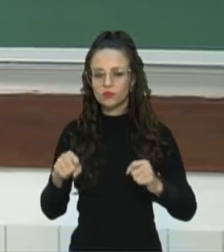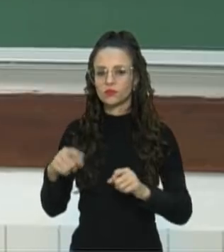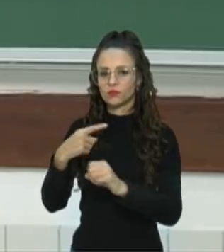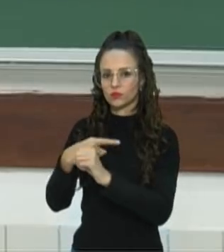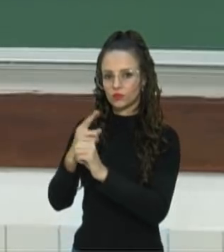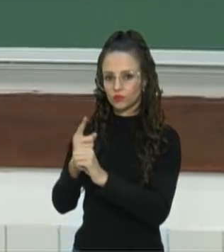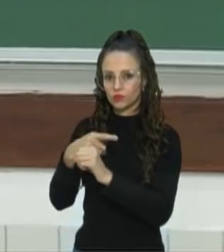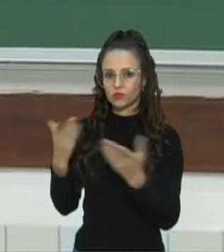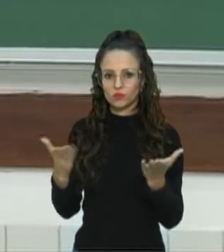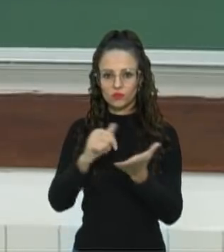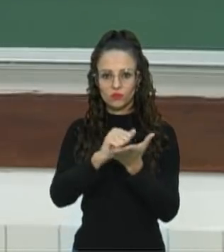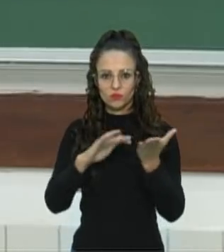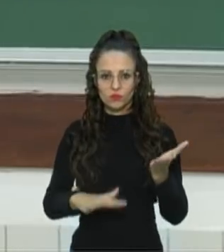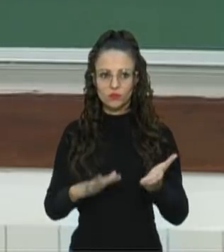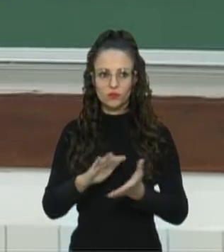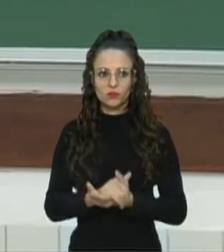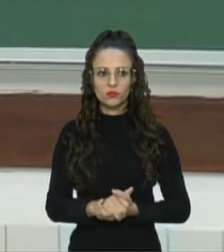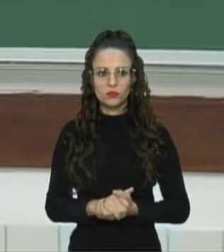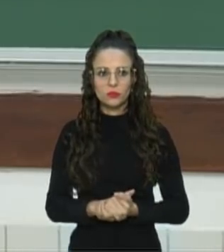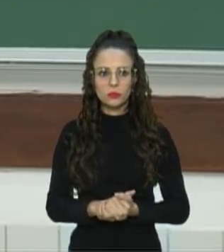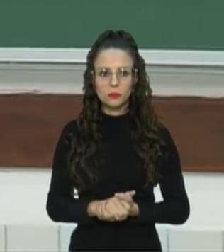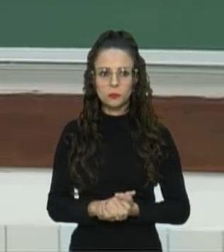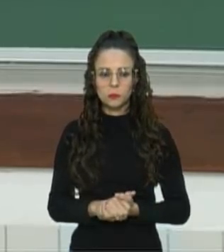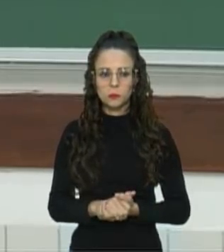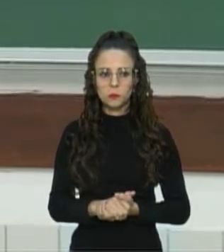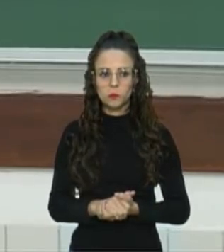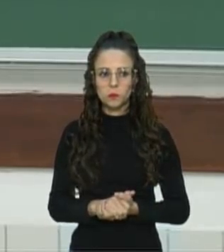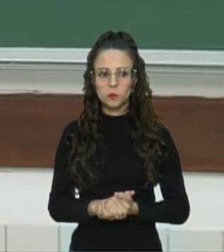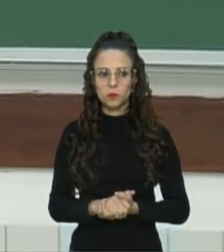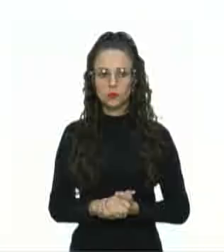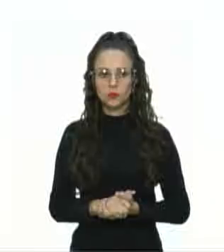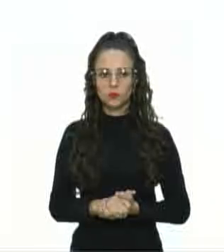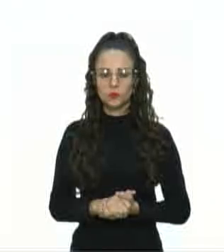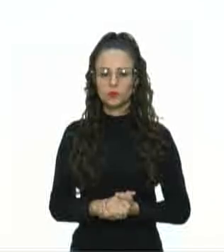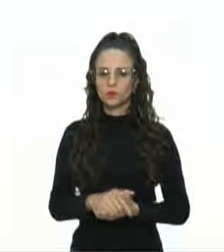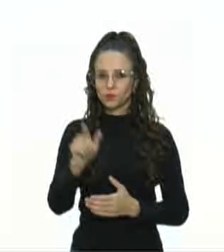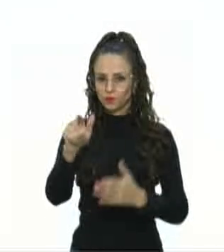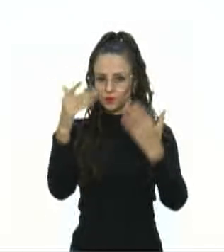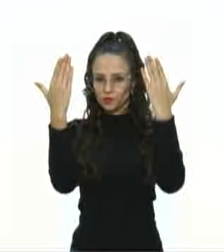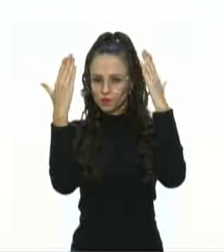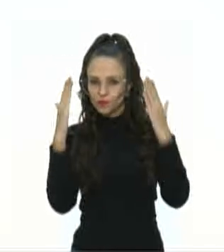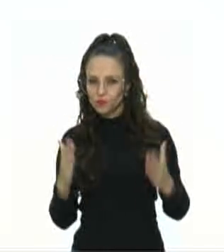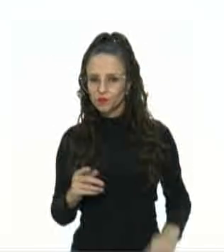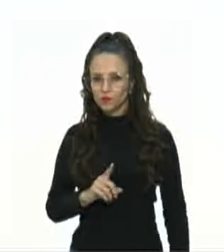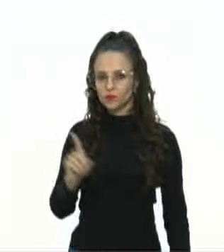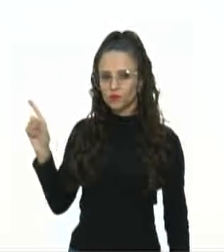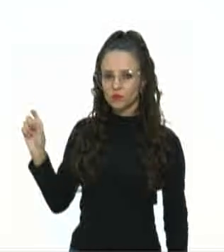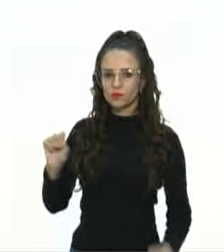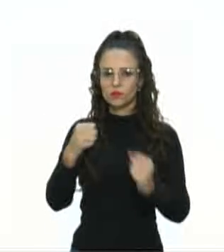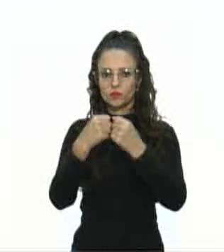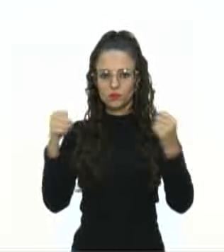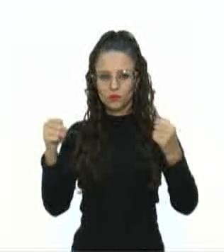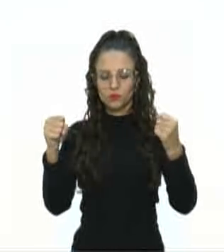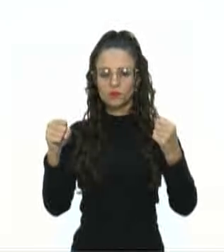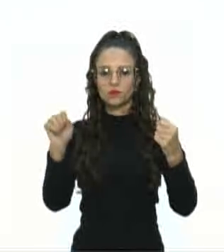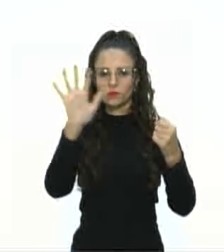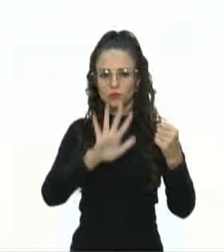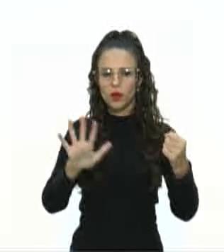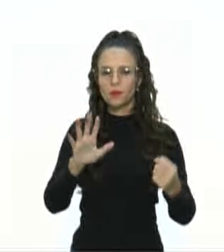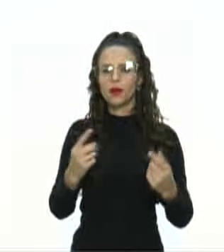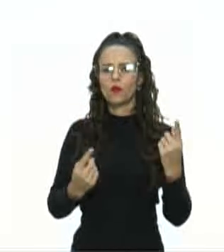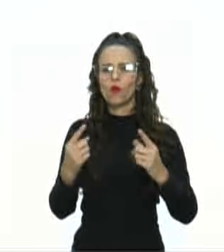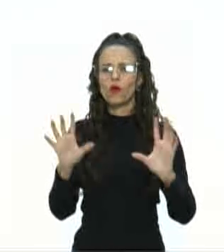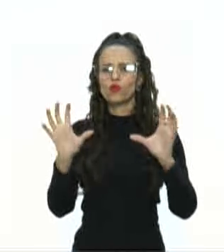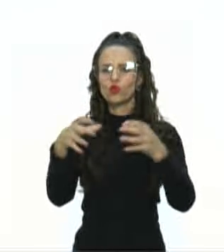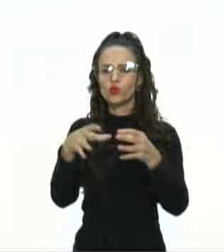nomenclaturas, né? Temos uma atividade que retrata a seguinte. A atividade fala o quê? Analisando o mapa de orientação, a que